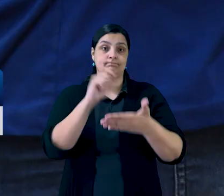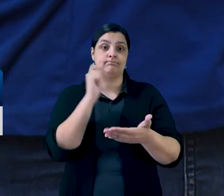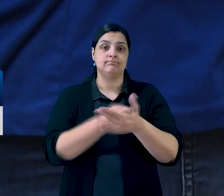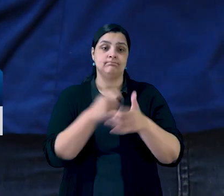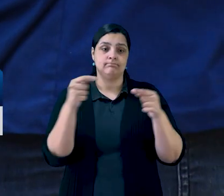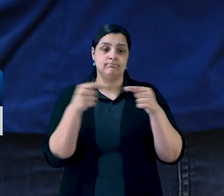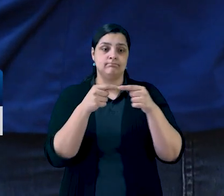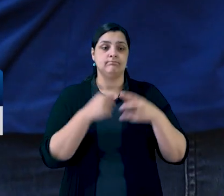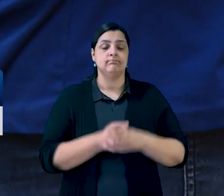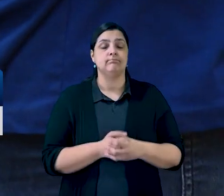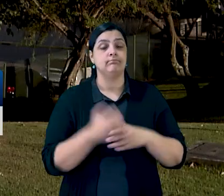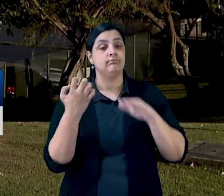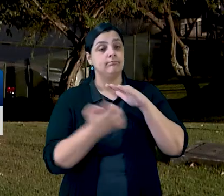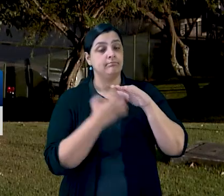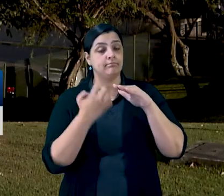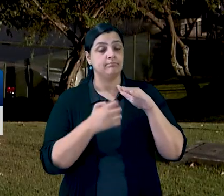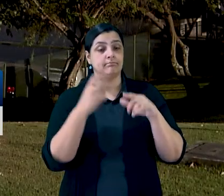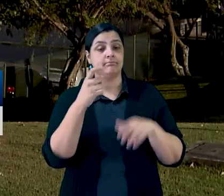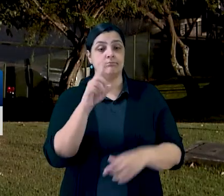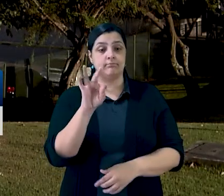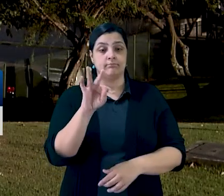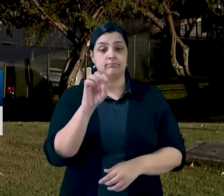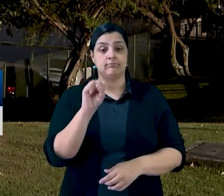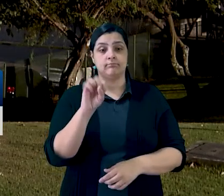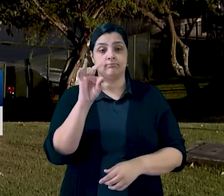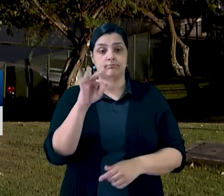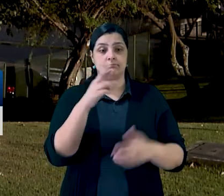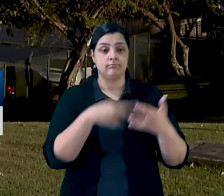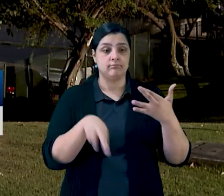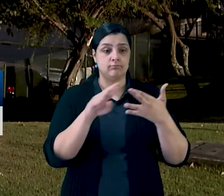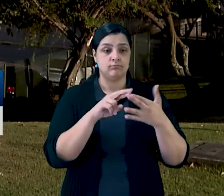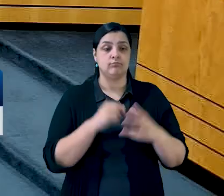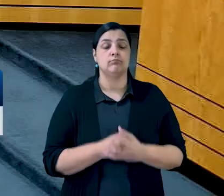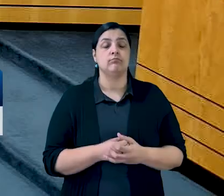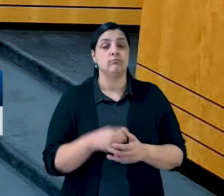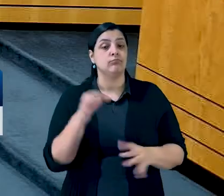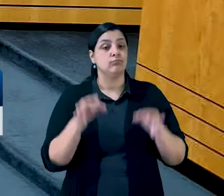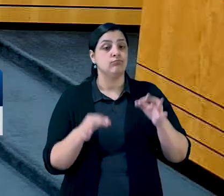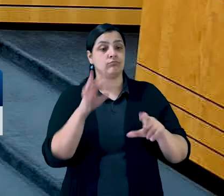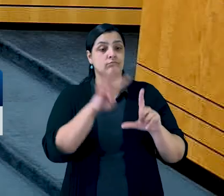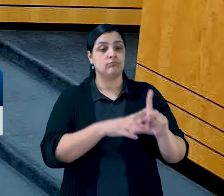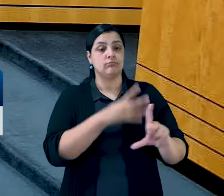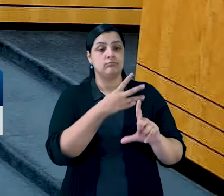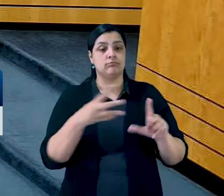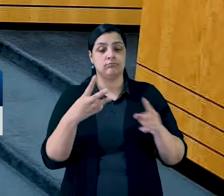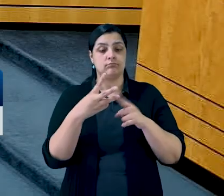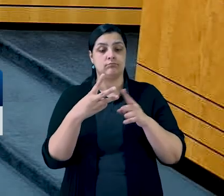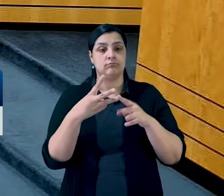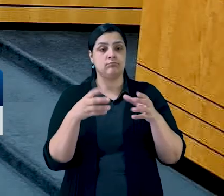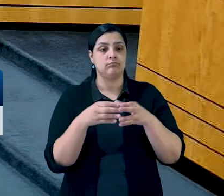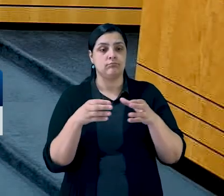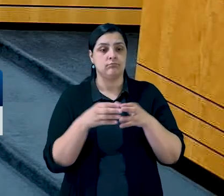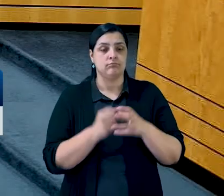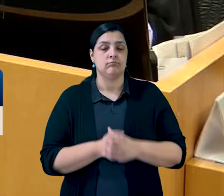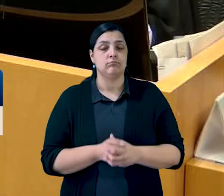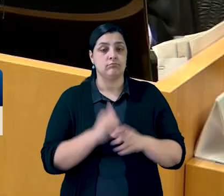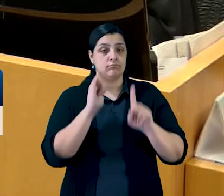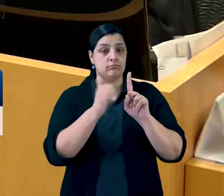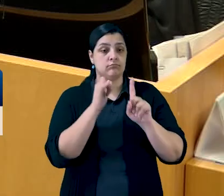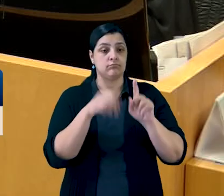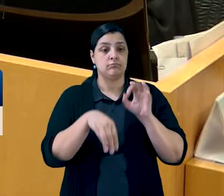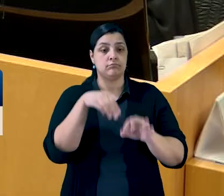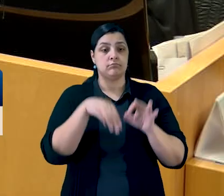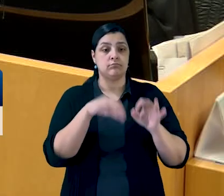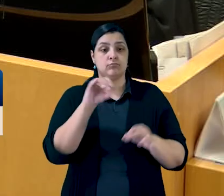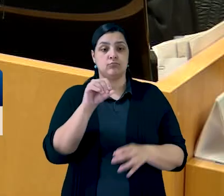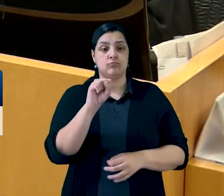os valores correspondentes. A empresa recorreu ao Tribunal Superior do Trabalho. O caso foi julgado em planilha pela 3ª turma. Para o